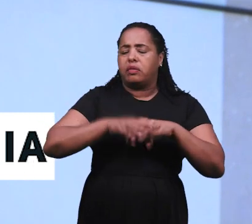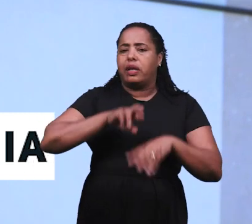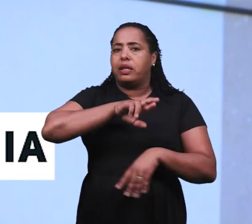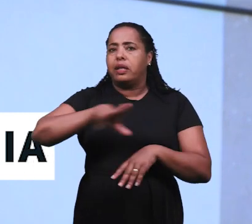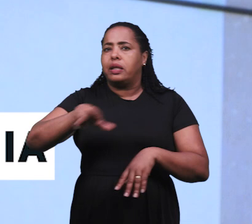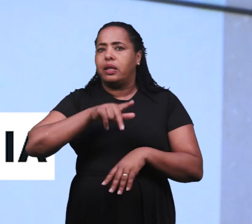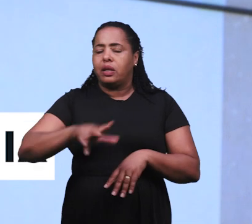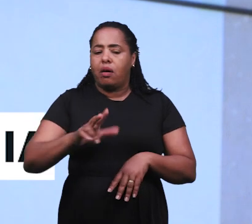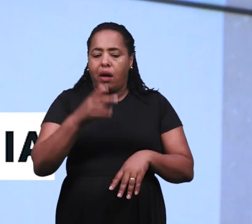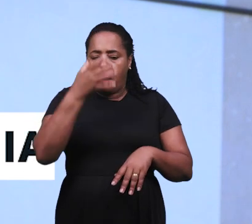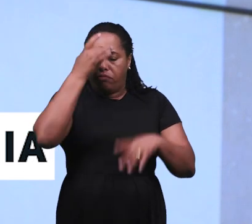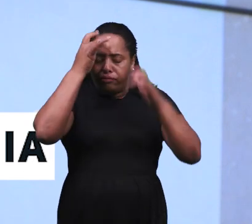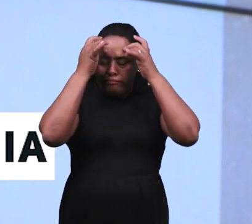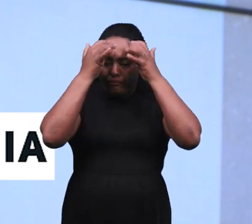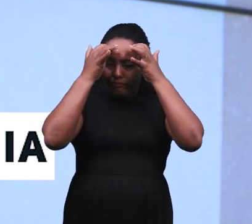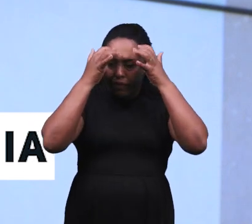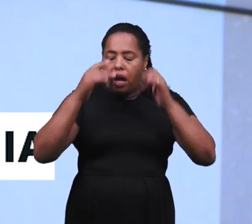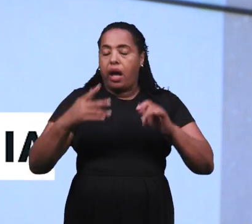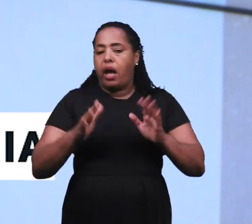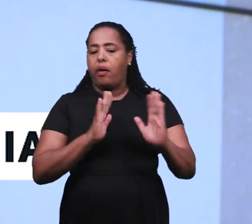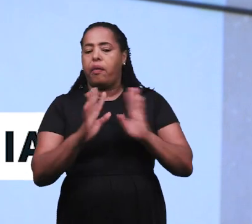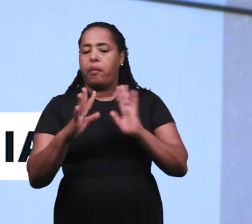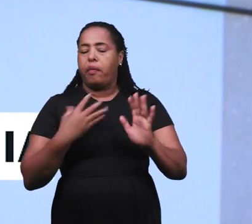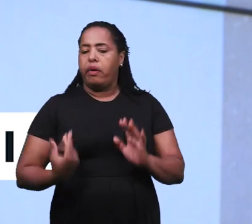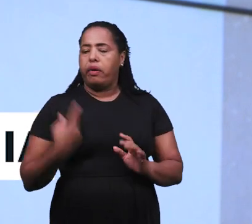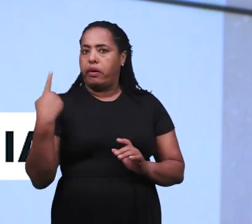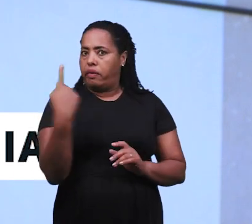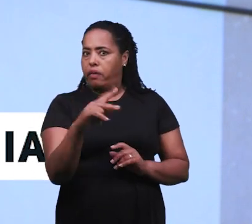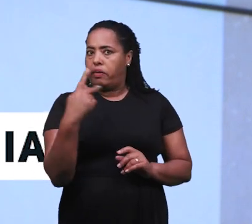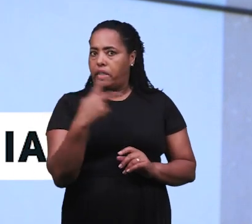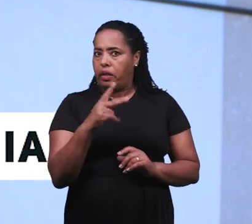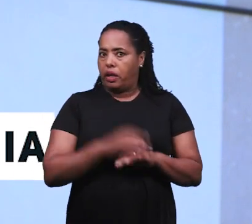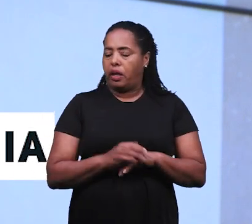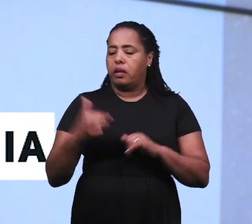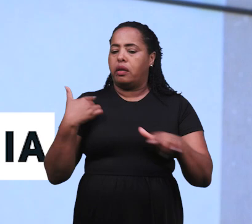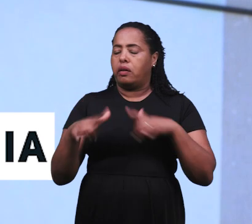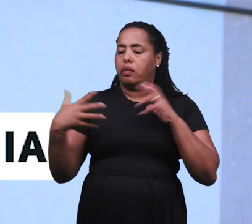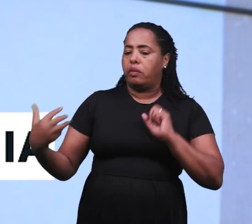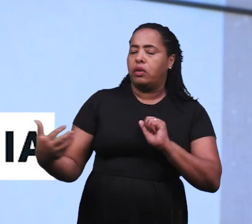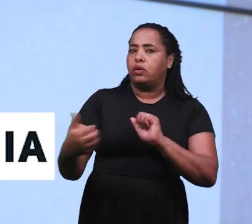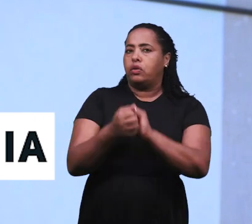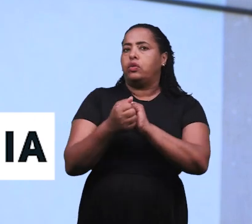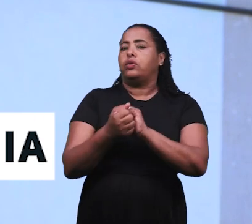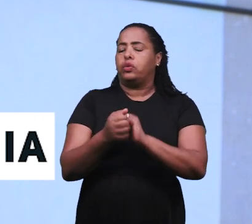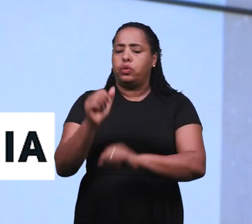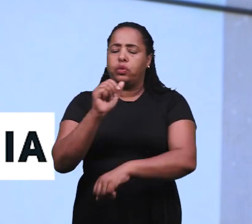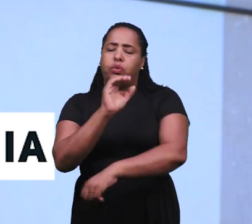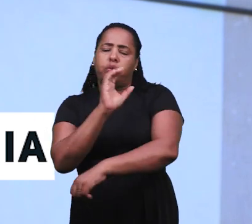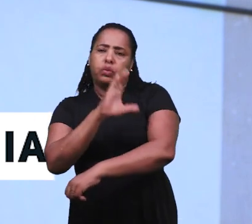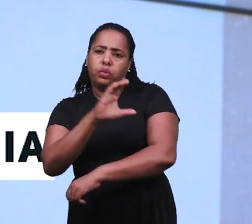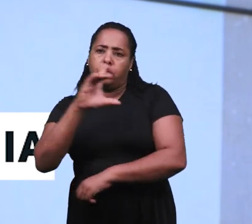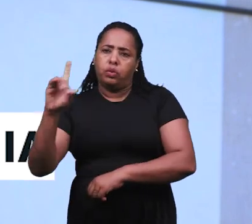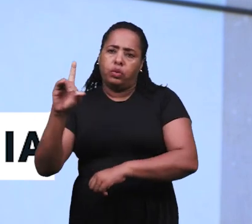uma questão, às vezes, cognitiva, é o momento que ele está passando, Uhum. né? Então, esse trabalho em conjunto, ali com Muito com a bom. coordenação,